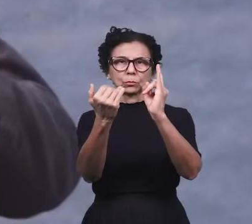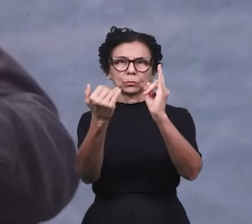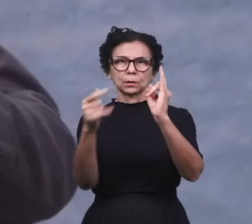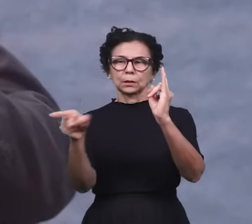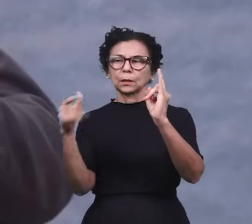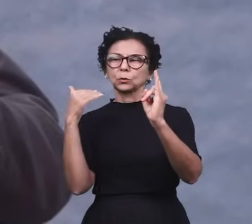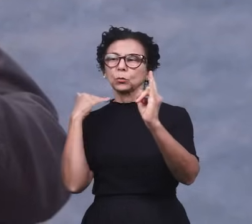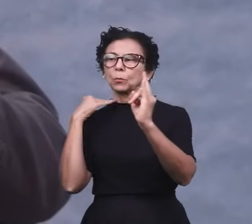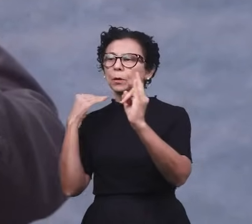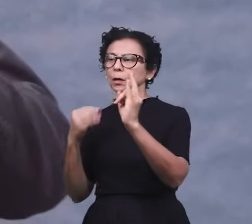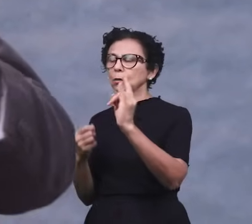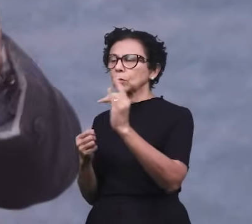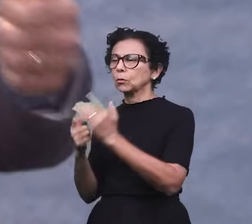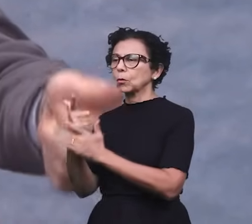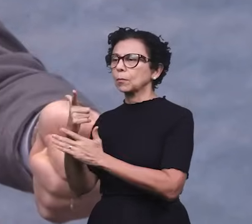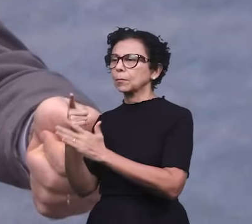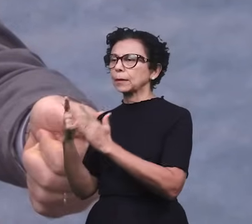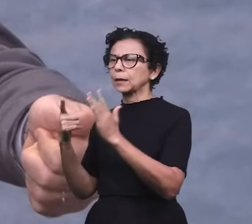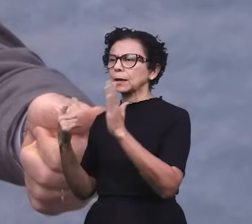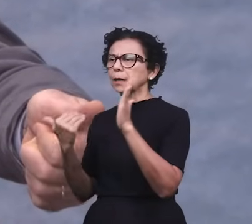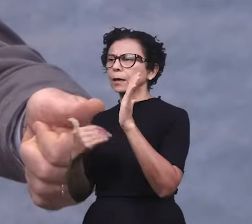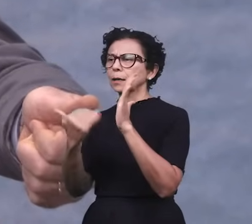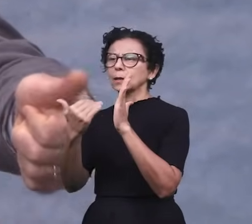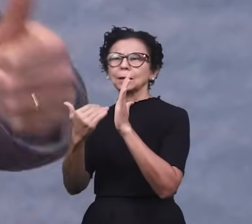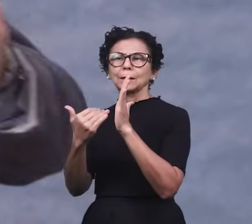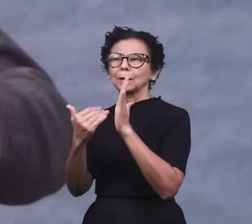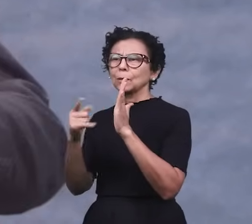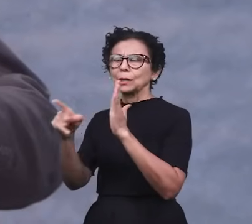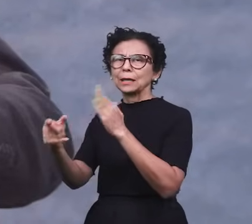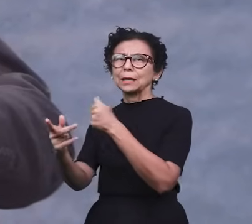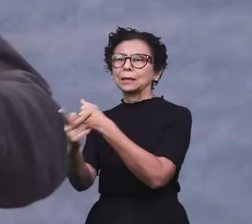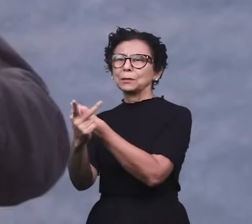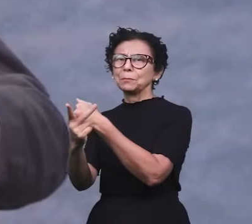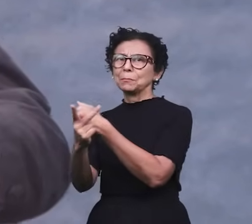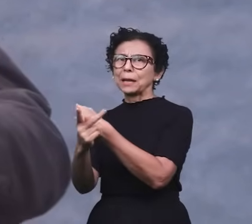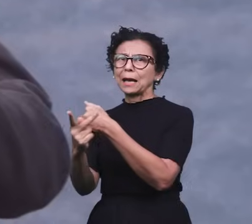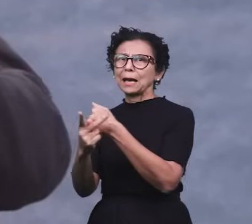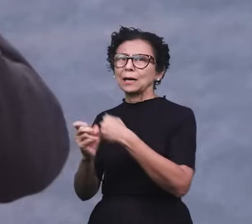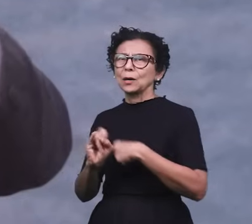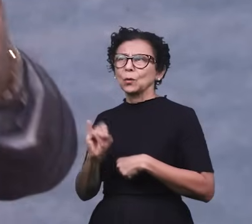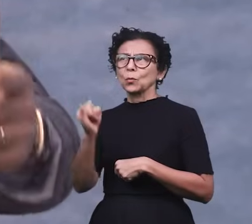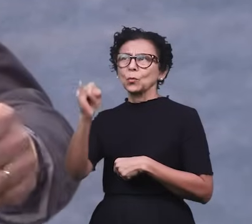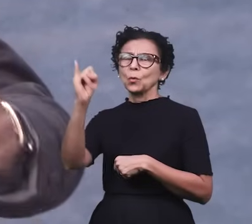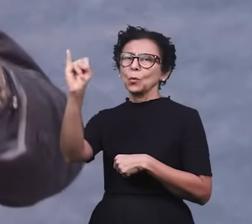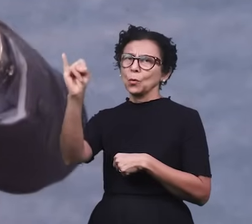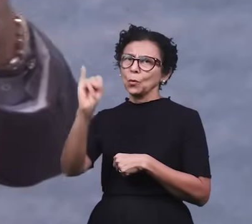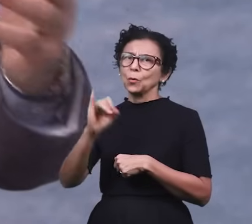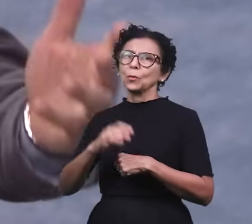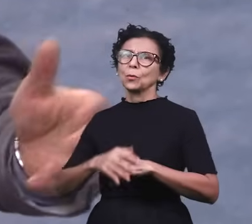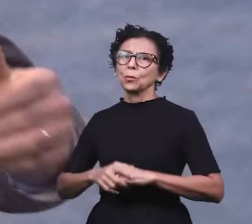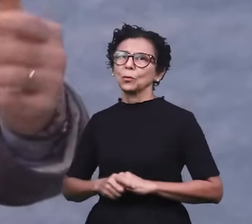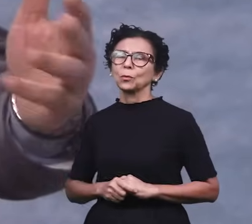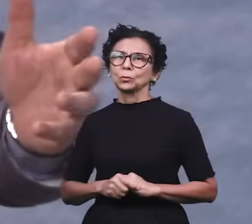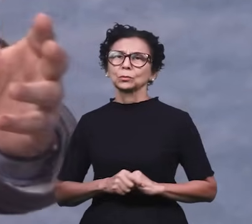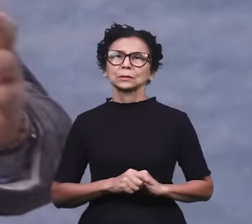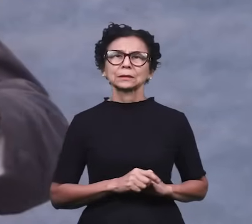tomando um empréstimo do banco para pagar a construtora. E esse empréstimo com juros, correção e